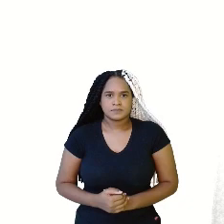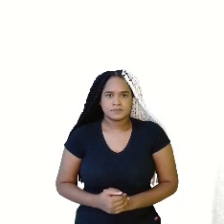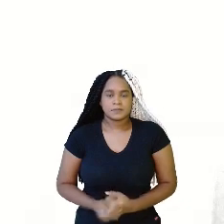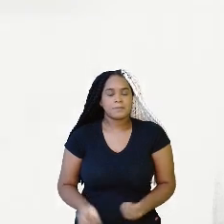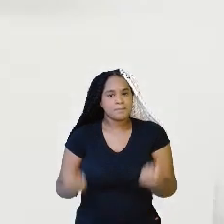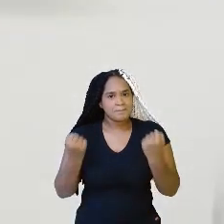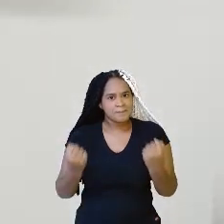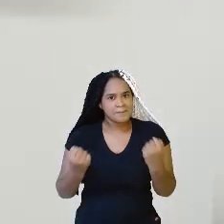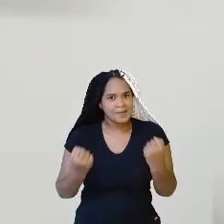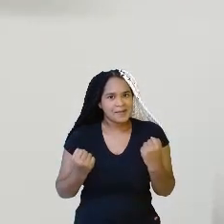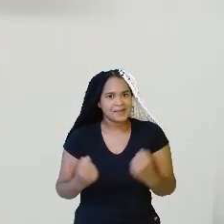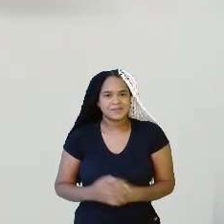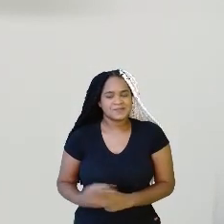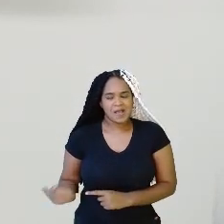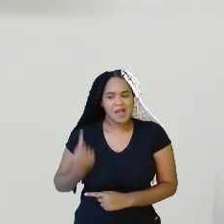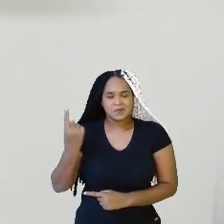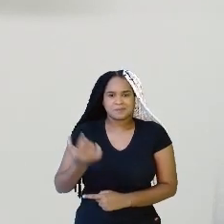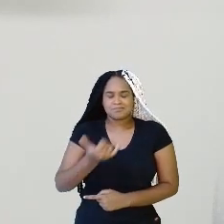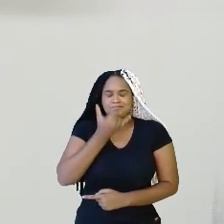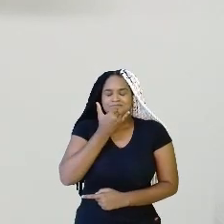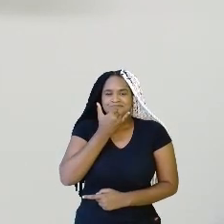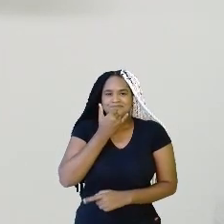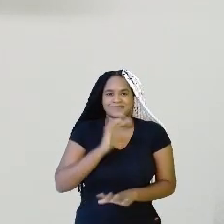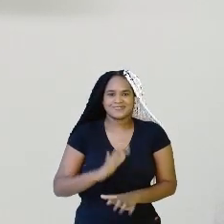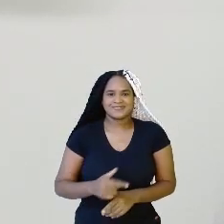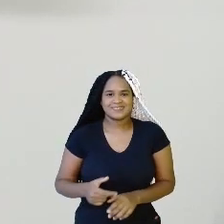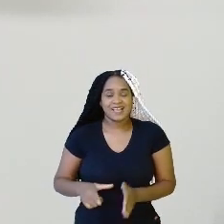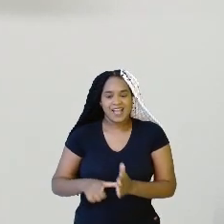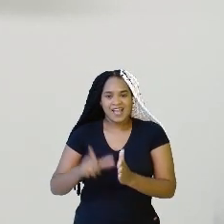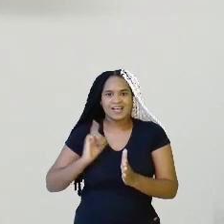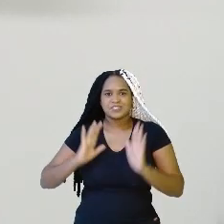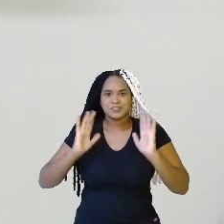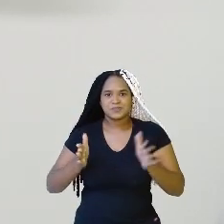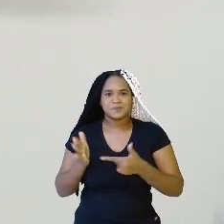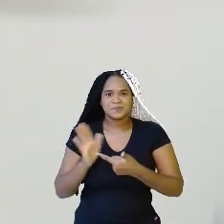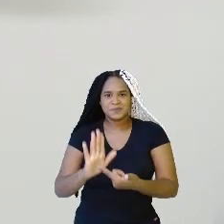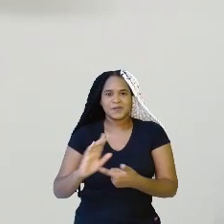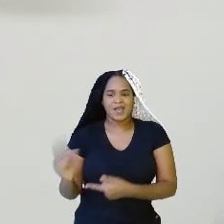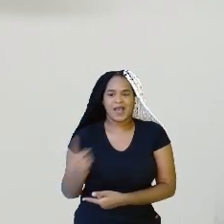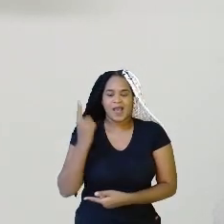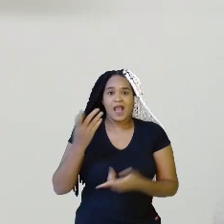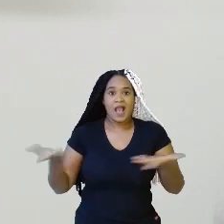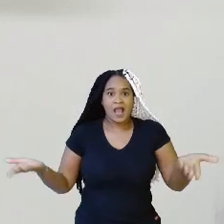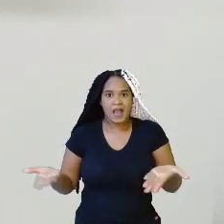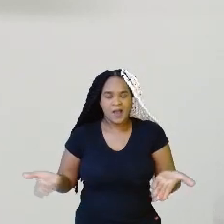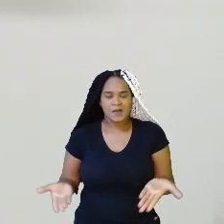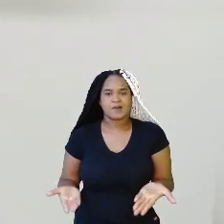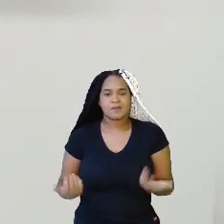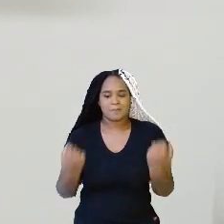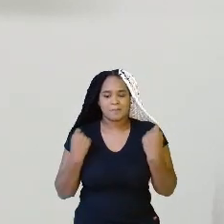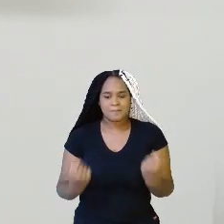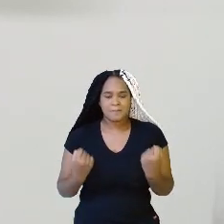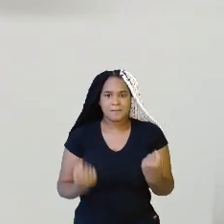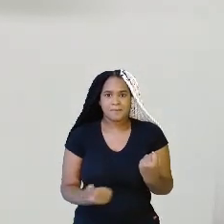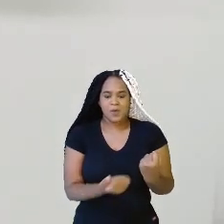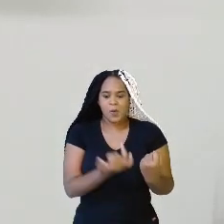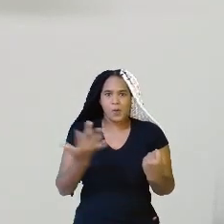peso, minha gente. Não tem nada de altura aí, não. A altura foi no slide anterior. Aí é medir peso mesmo.